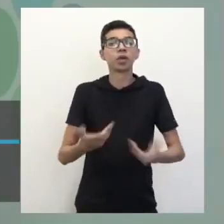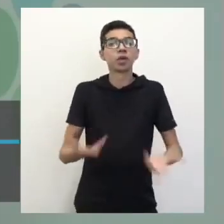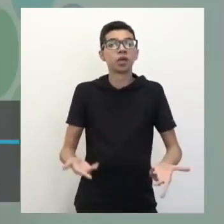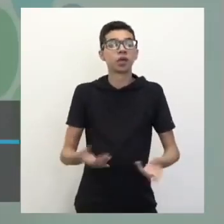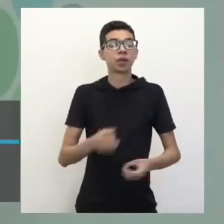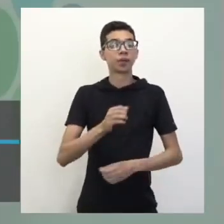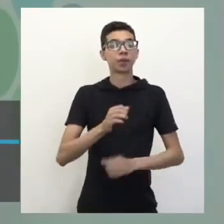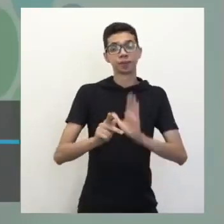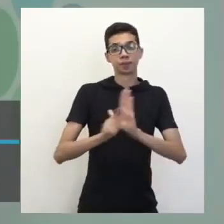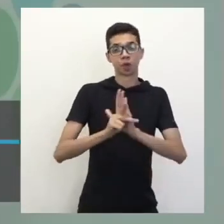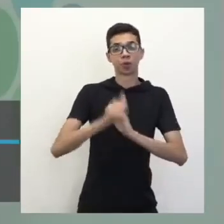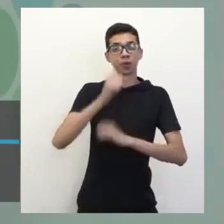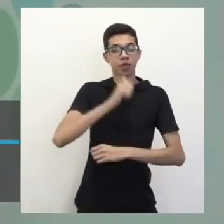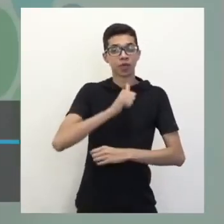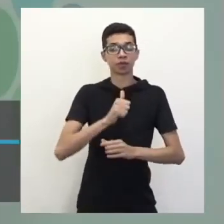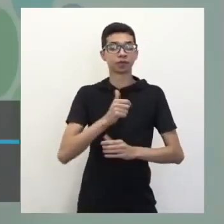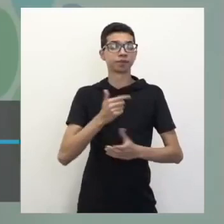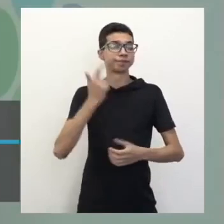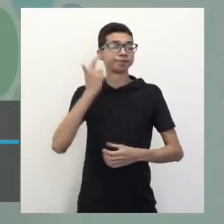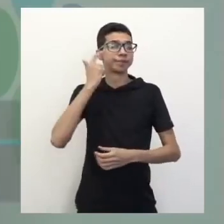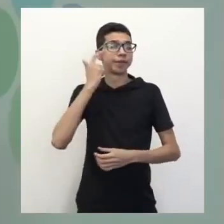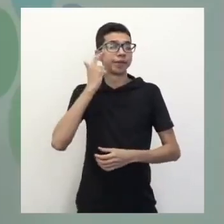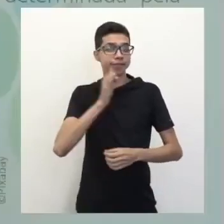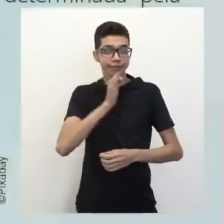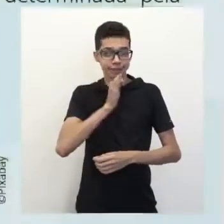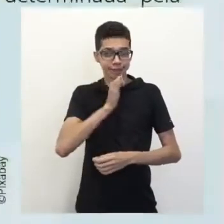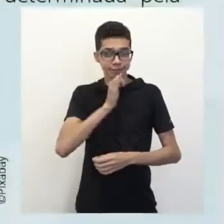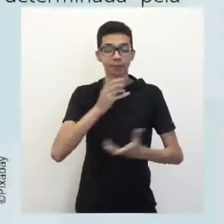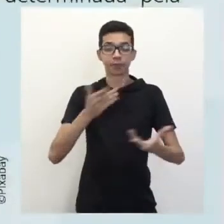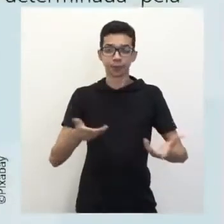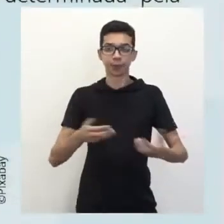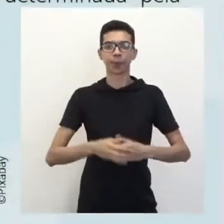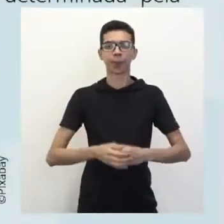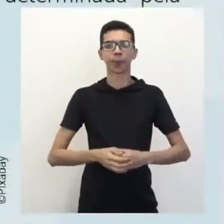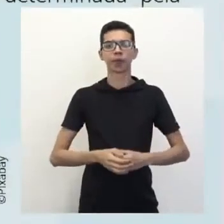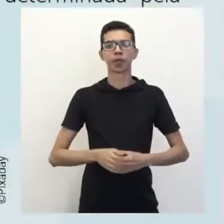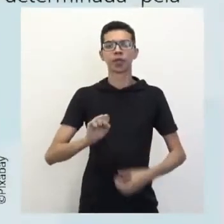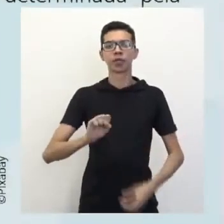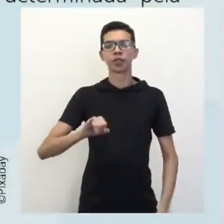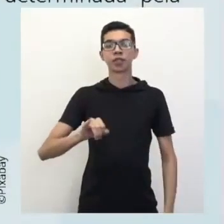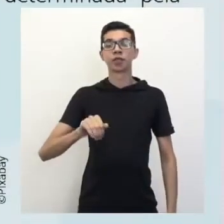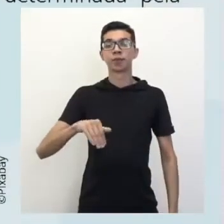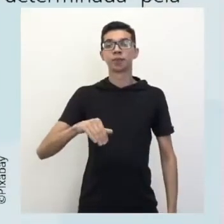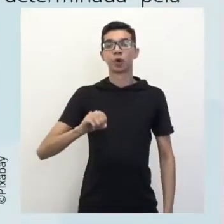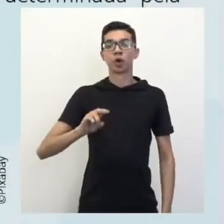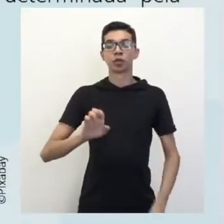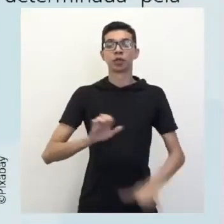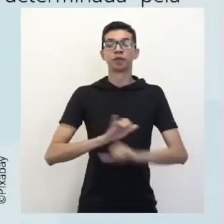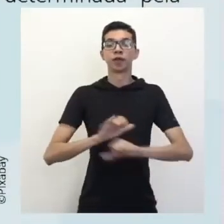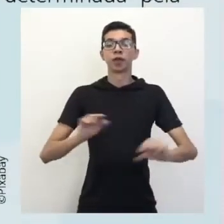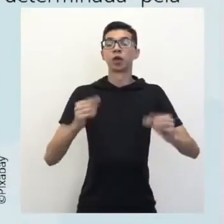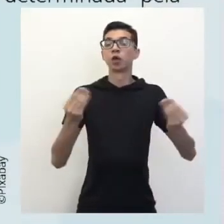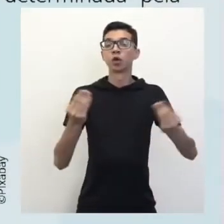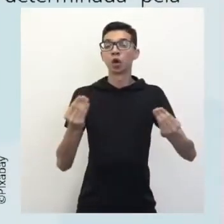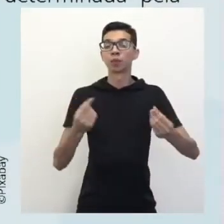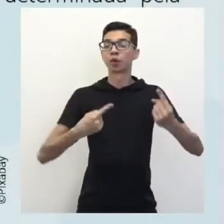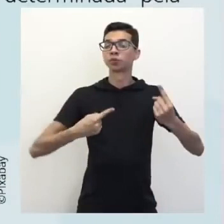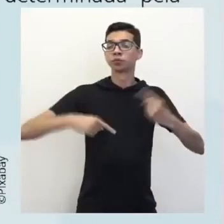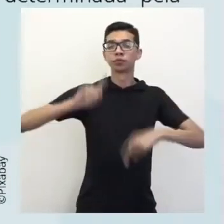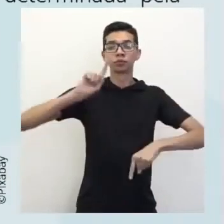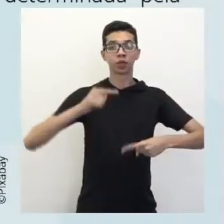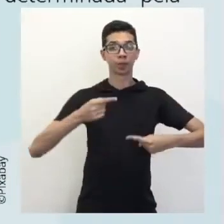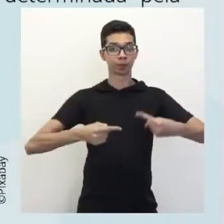mulher. E ela vai dizer mais, a Simone, a superação dessa condição só pode ocorrer pela via